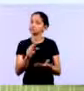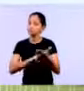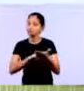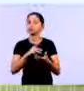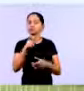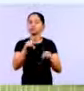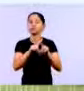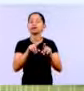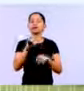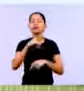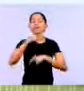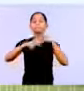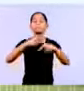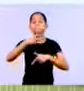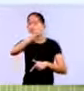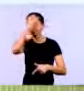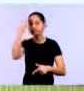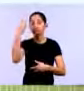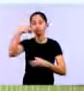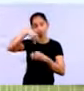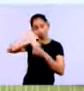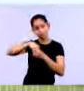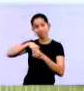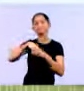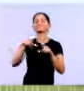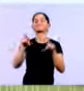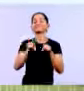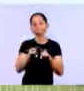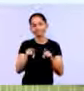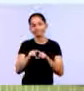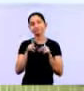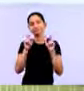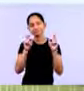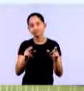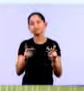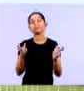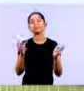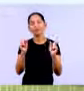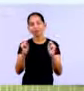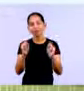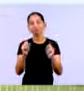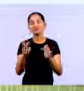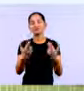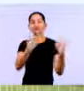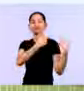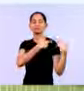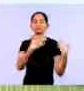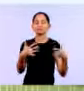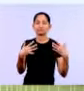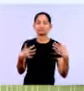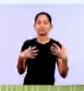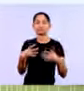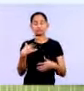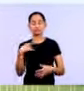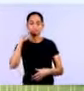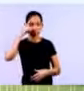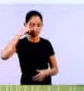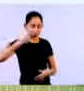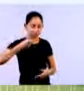pessoas que trabalharam nessa ordenação de despesa, a responsabilidade sobre ela, se ela ordenou, se